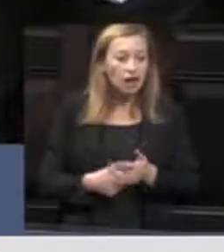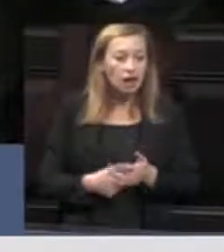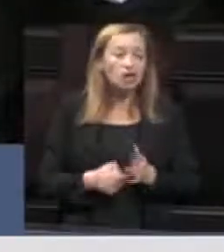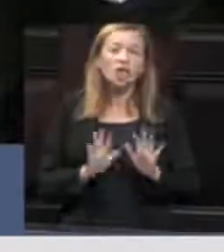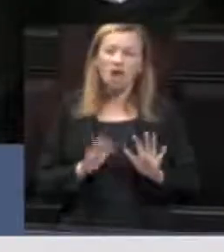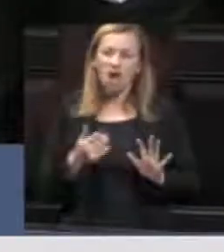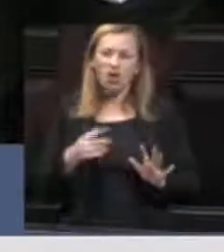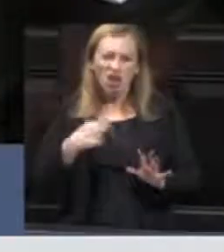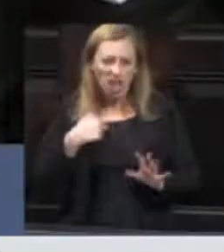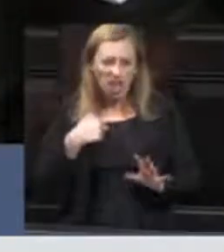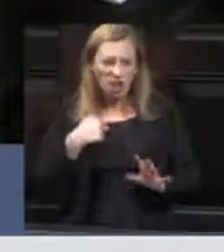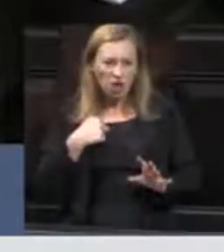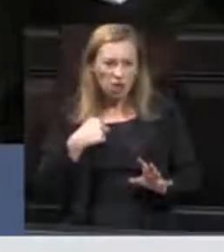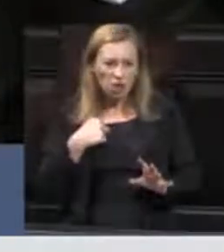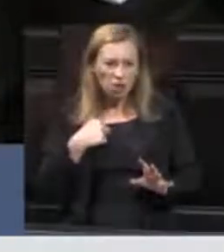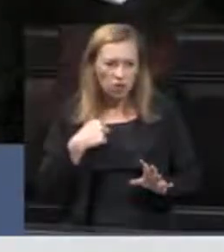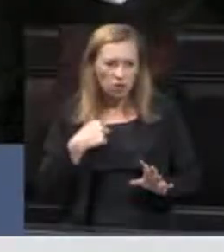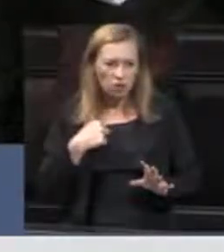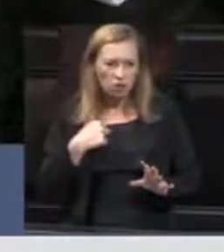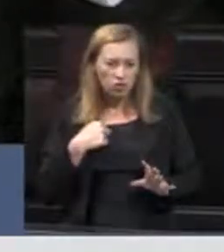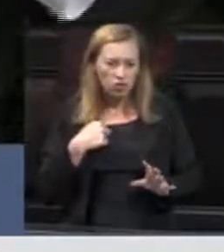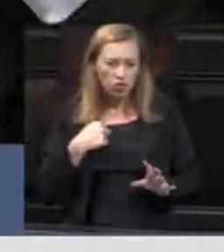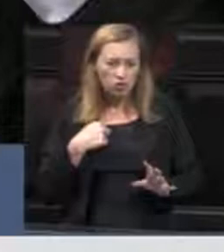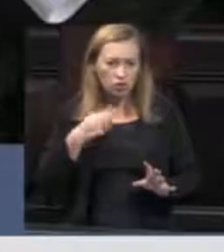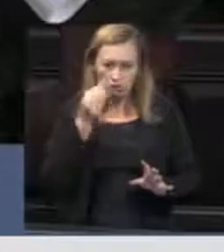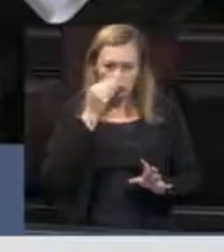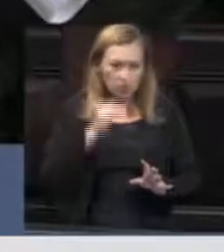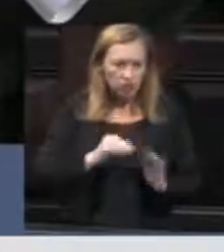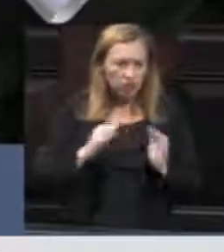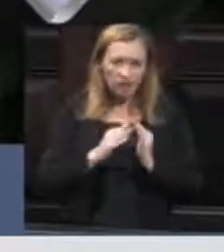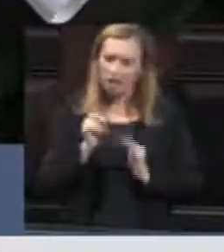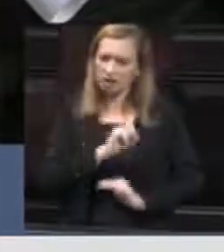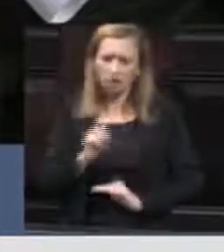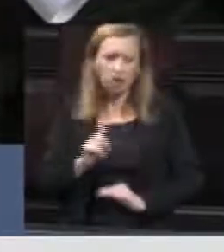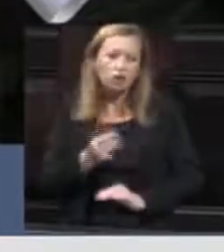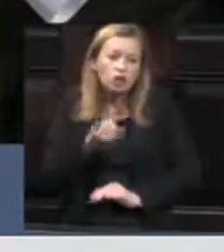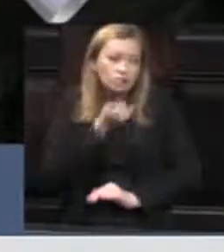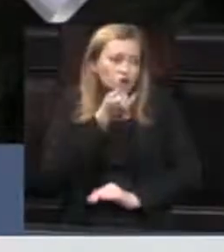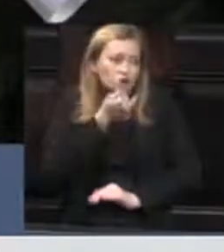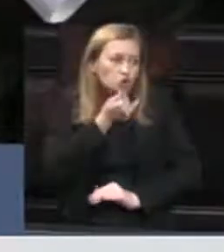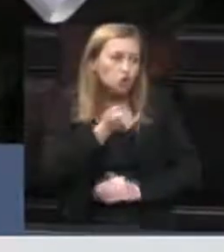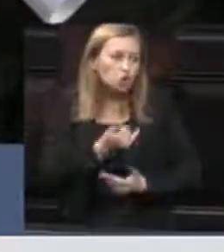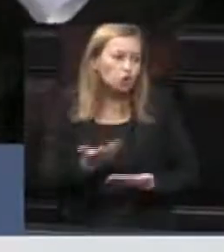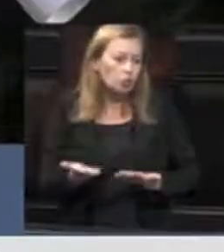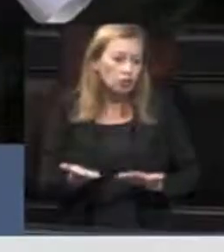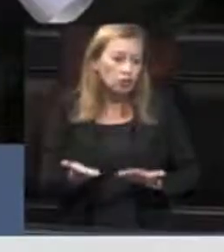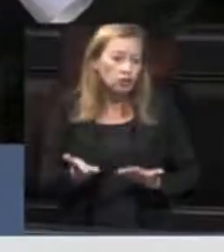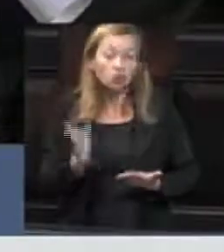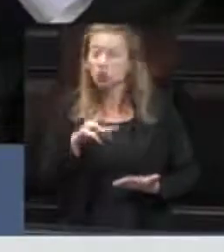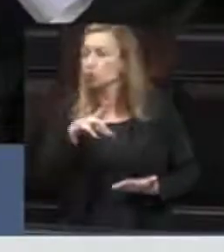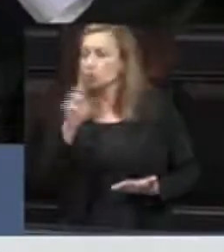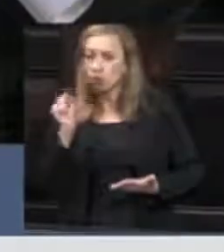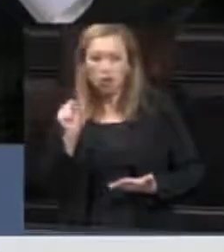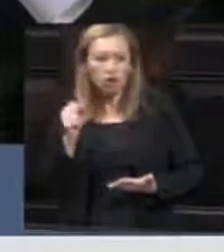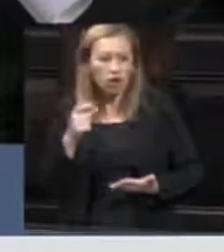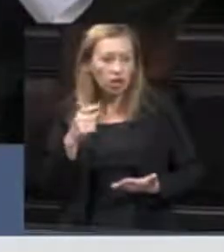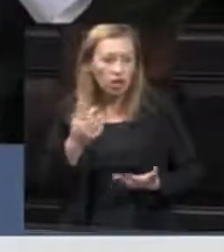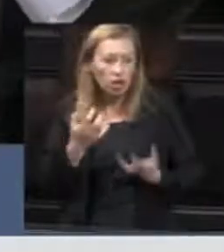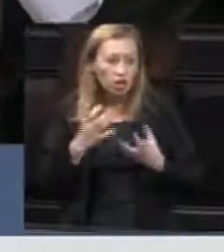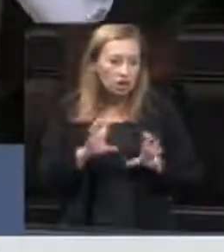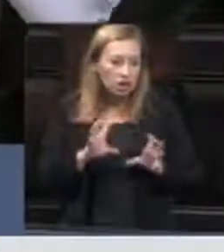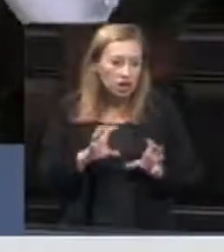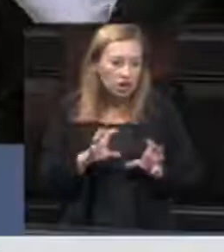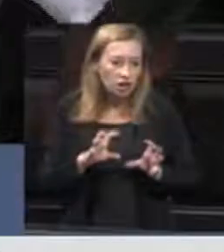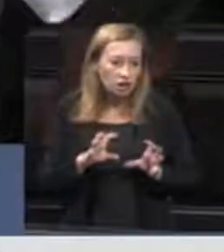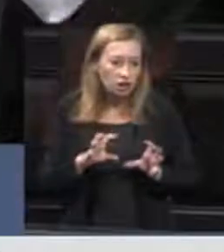desmerecer a casa, porque o único voto foi dele, 6-1, não vou fazer isso. O senhor me desculpe qualquer coisa, jamais vou ofender ninguém, quanto mais um colega